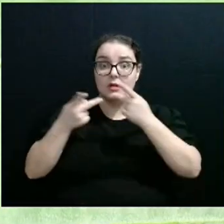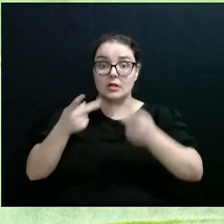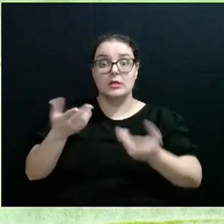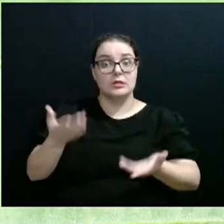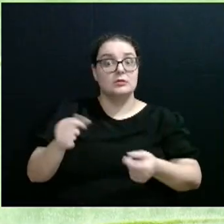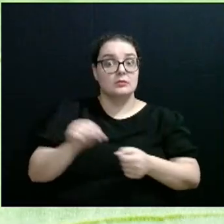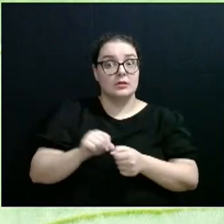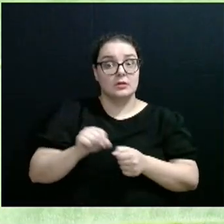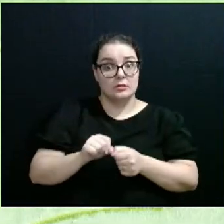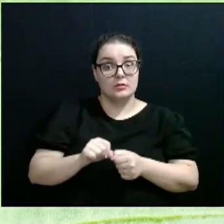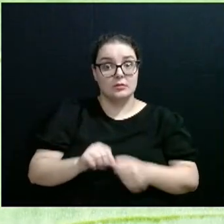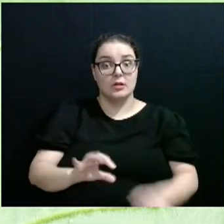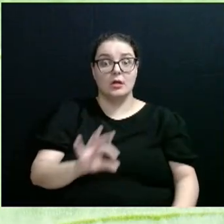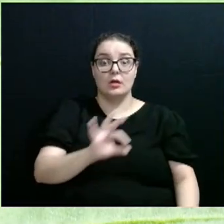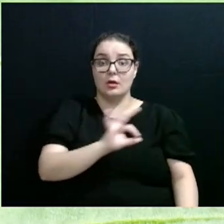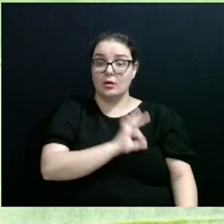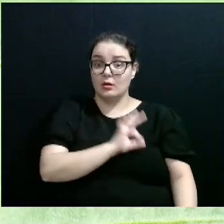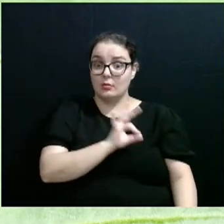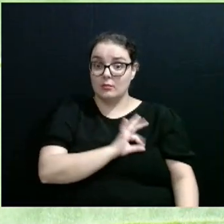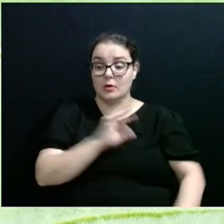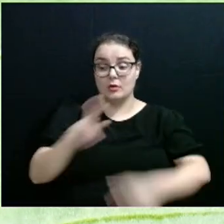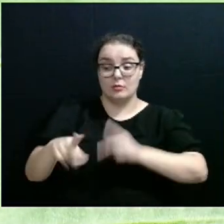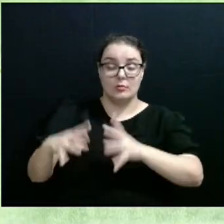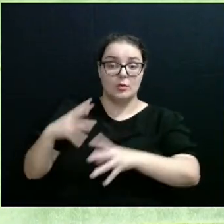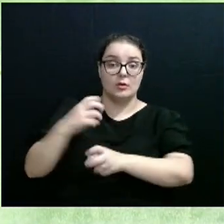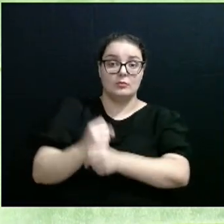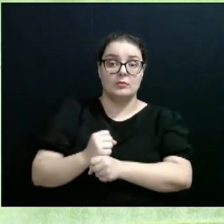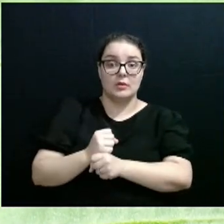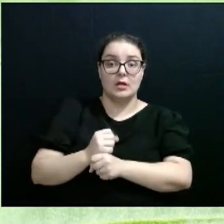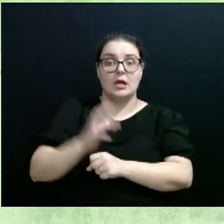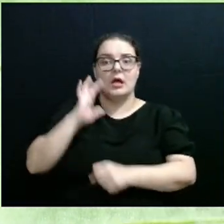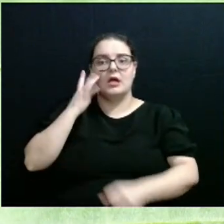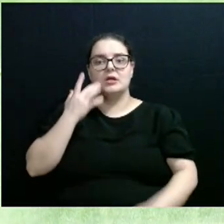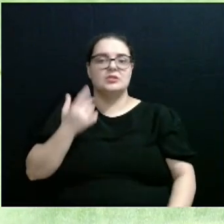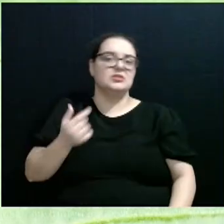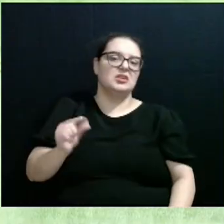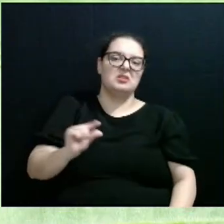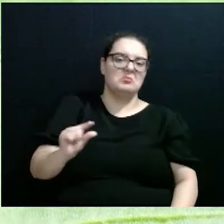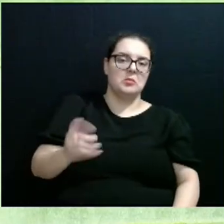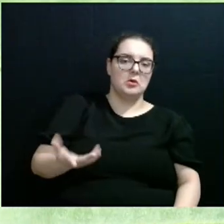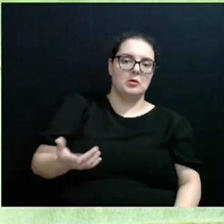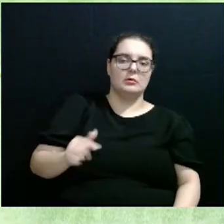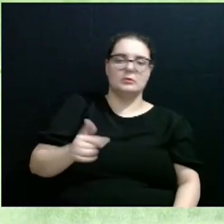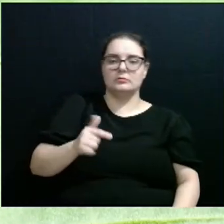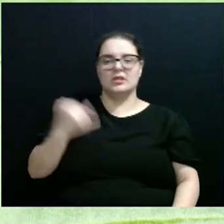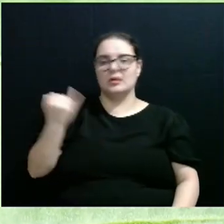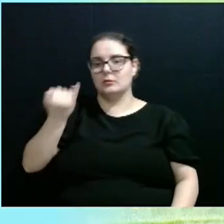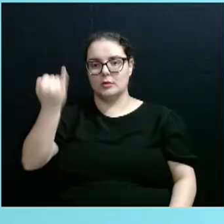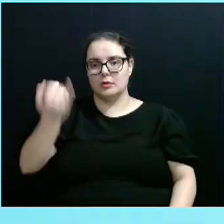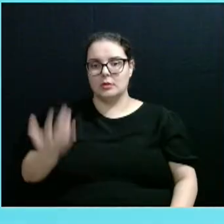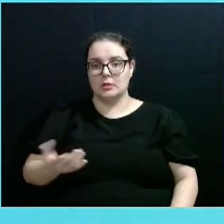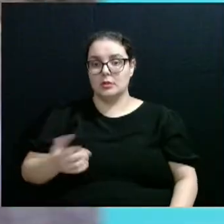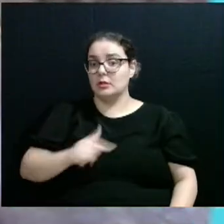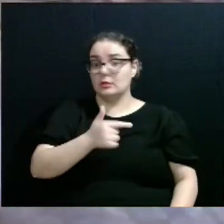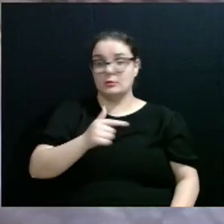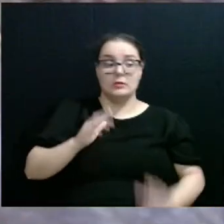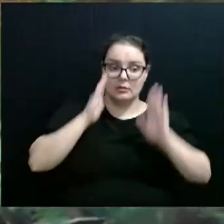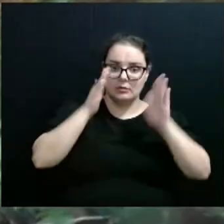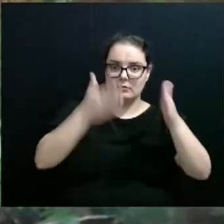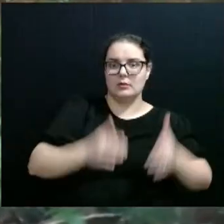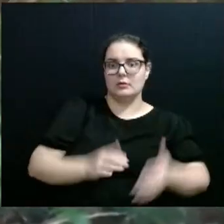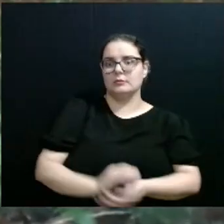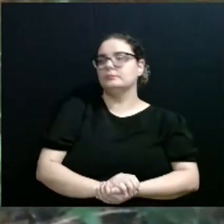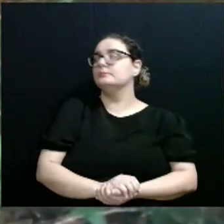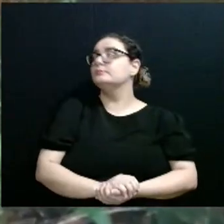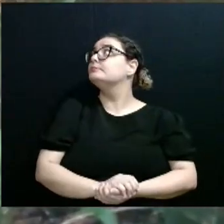e o público em geral subestimem ou ignorem a gravidade desse delito. O